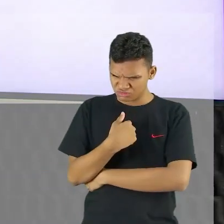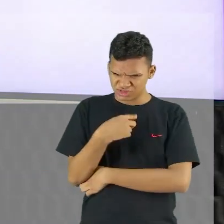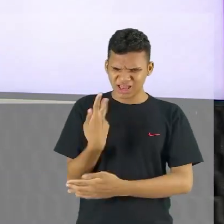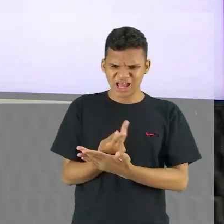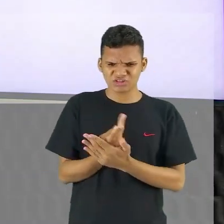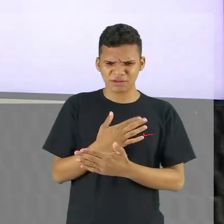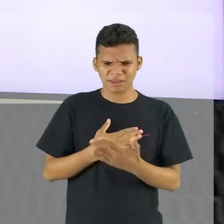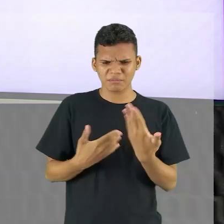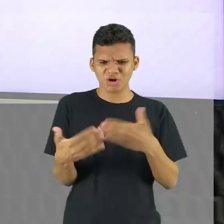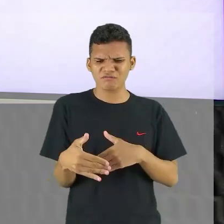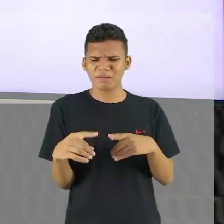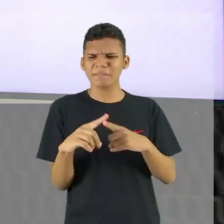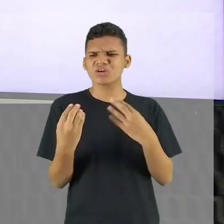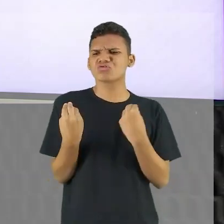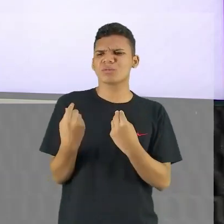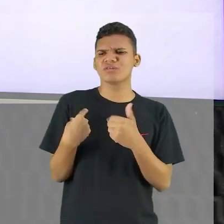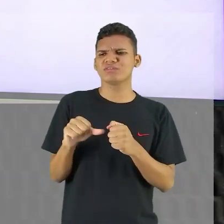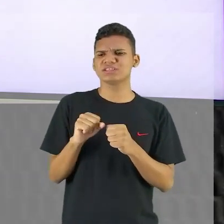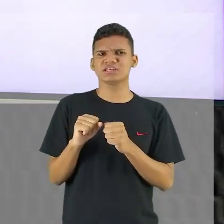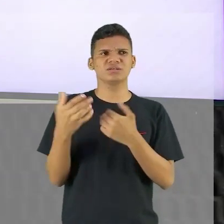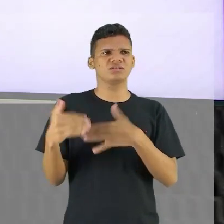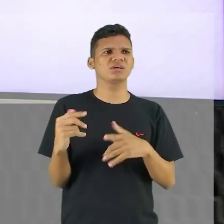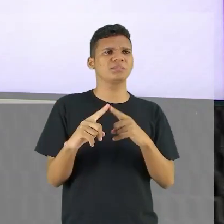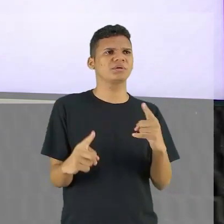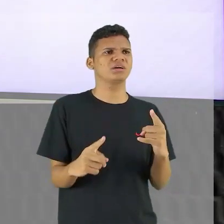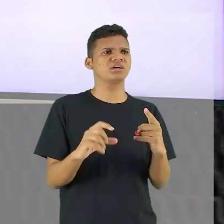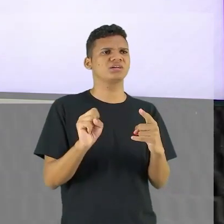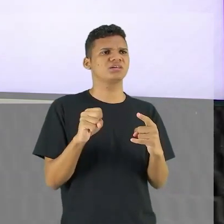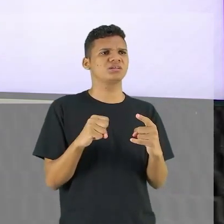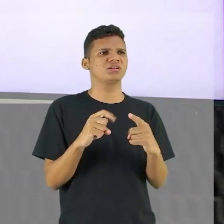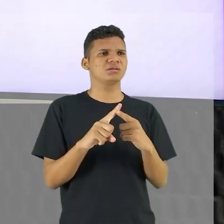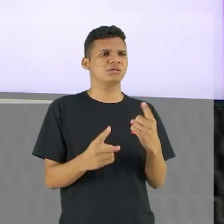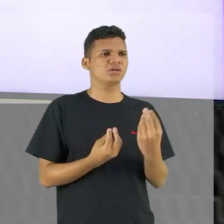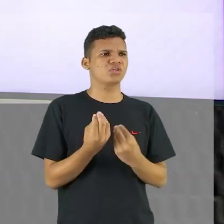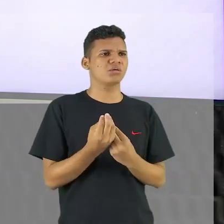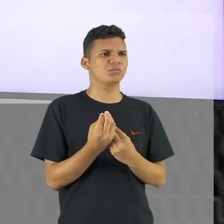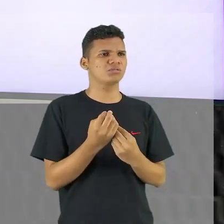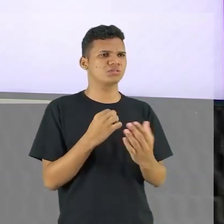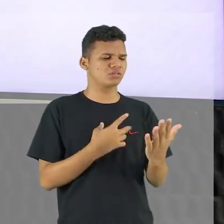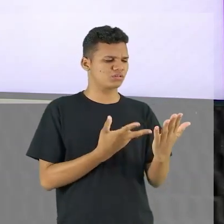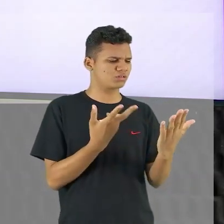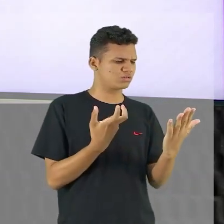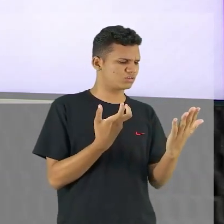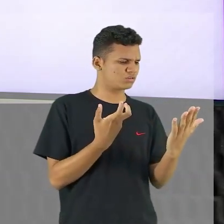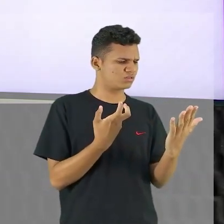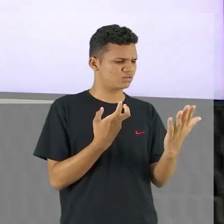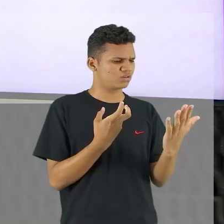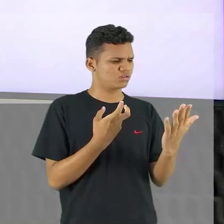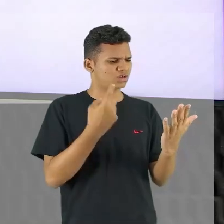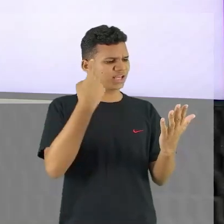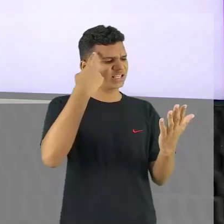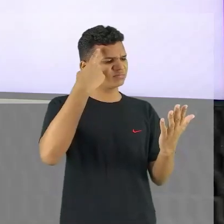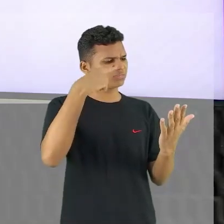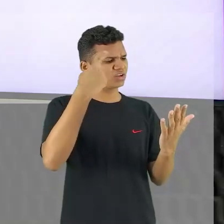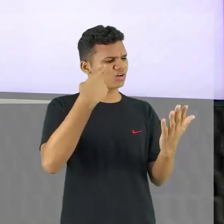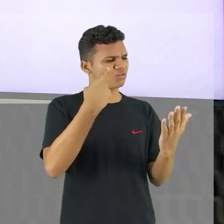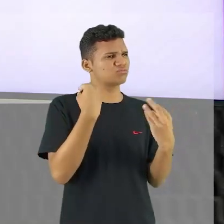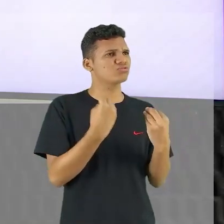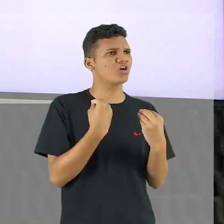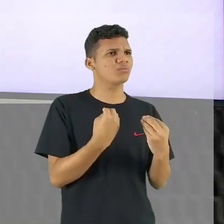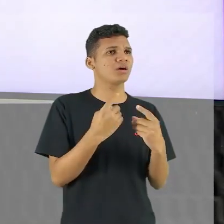Porque como é que eu estou fazendo a prova de inglês e aparece um poema cheio de coisa em espanhol? Então, isso aqui